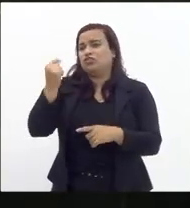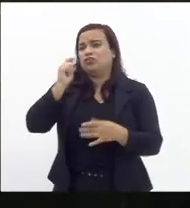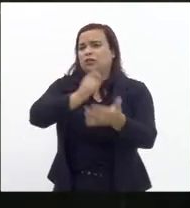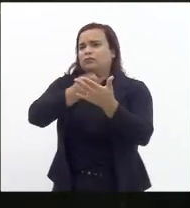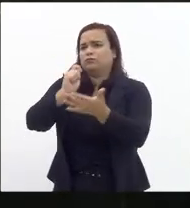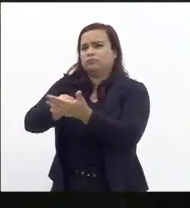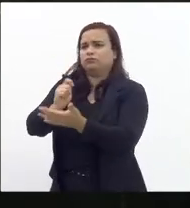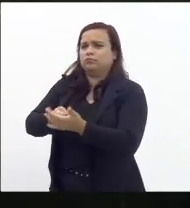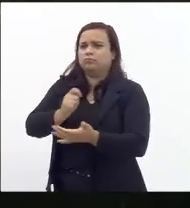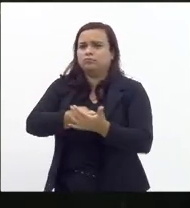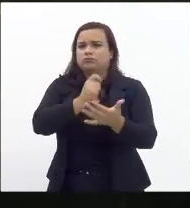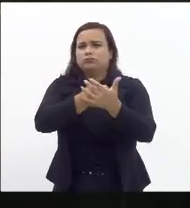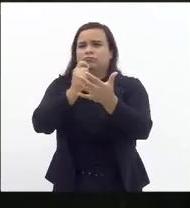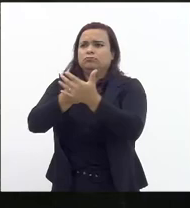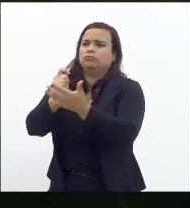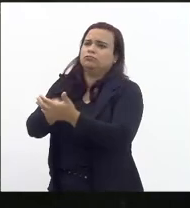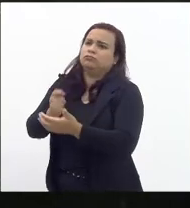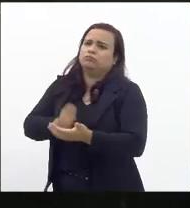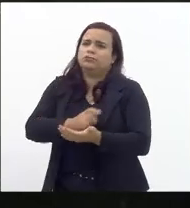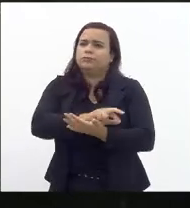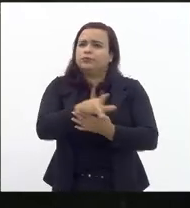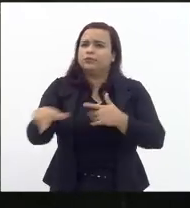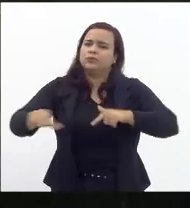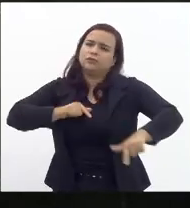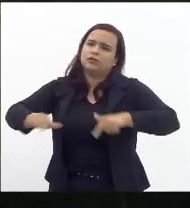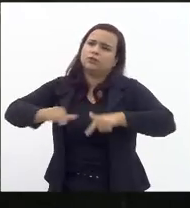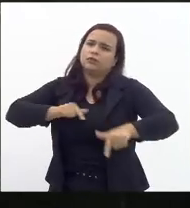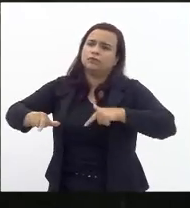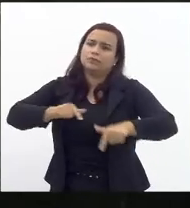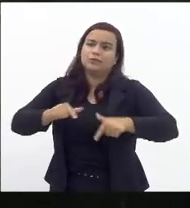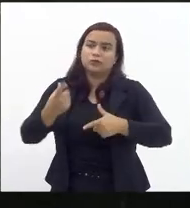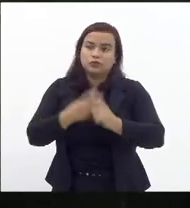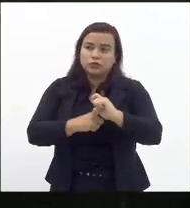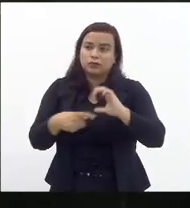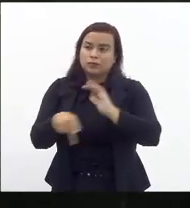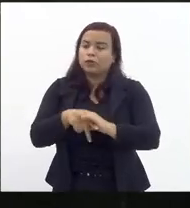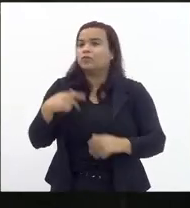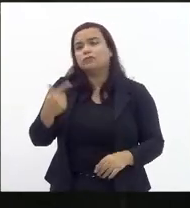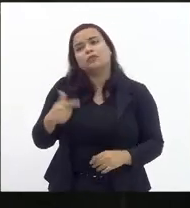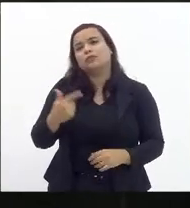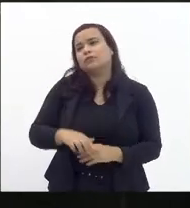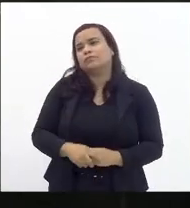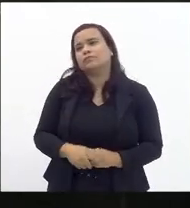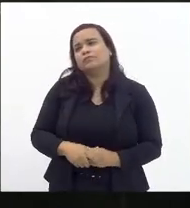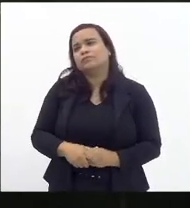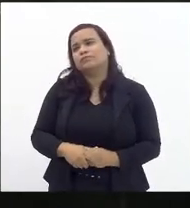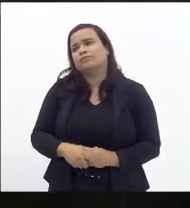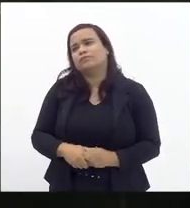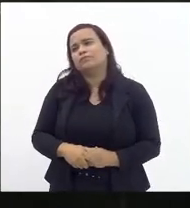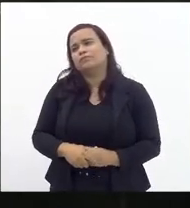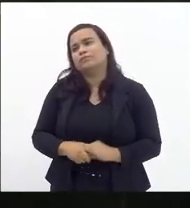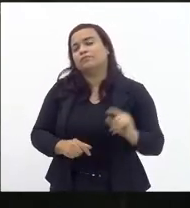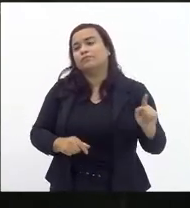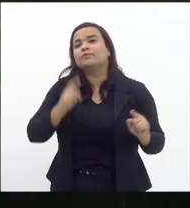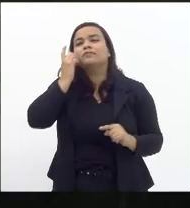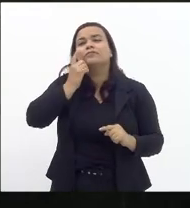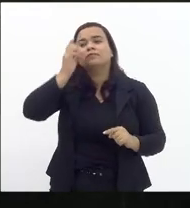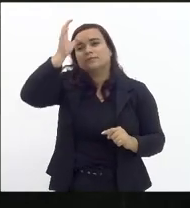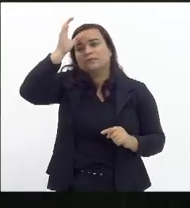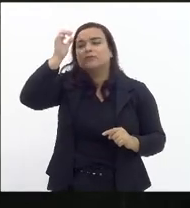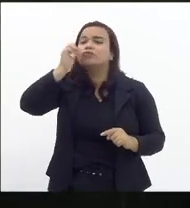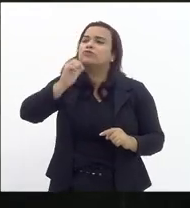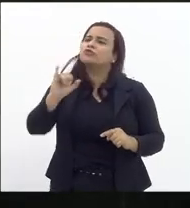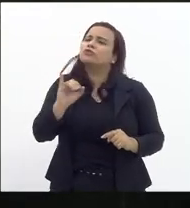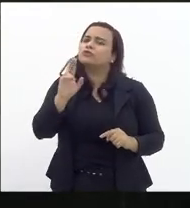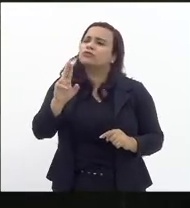o místico serviço da dívida. A senhora deve estar estranhando por que